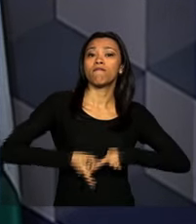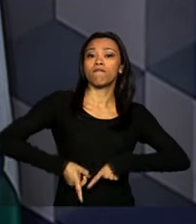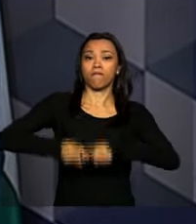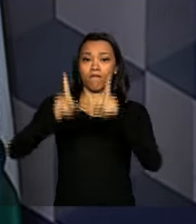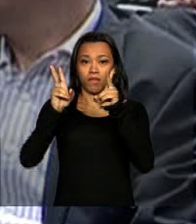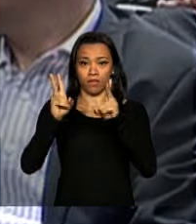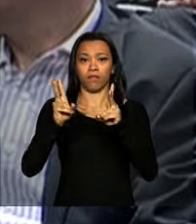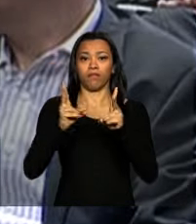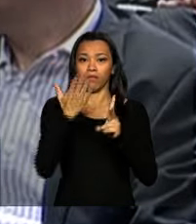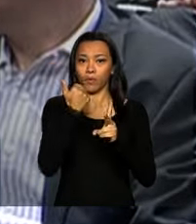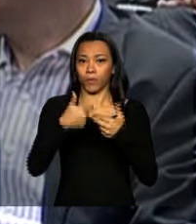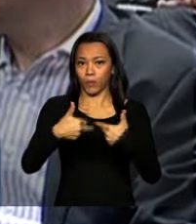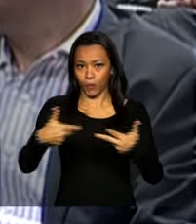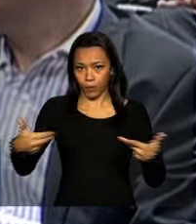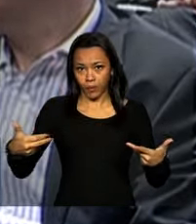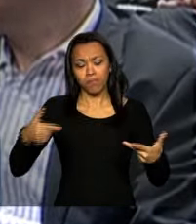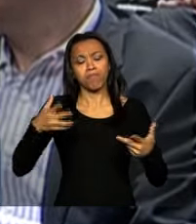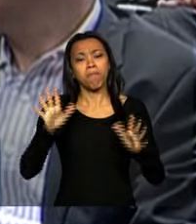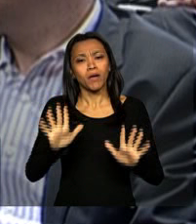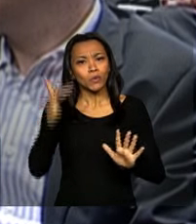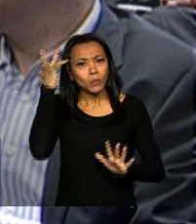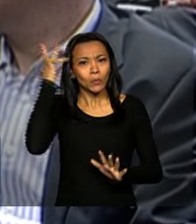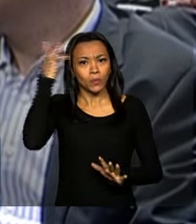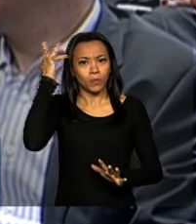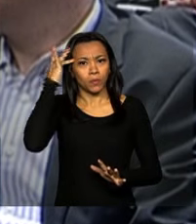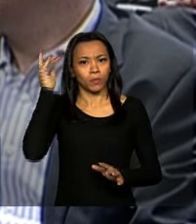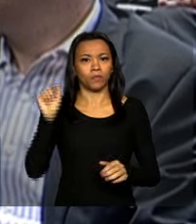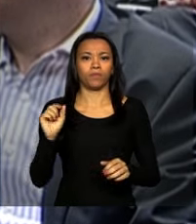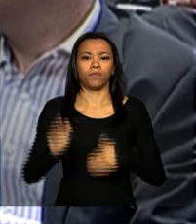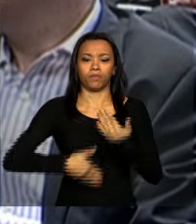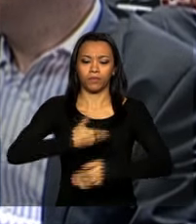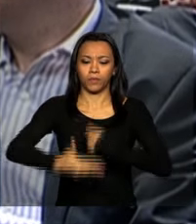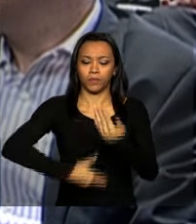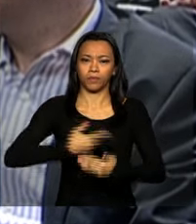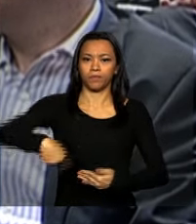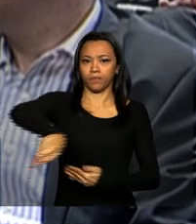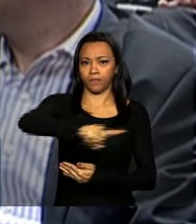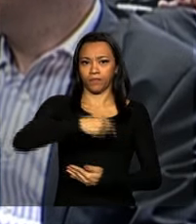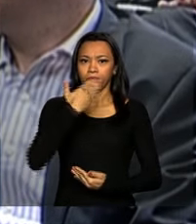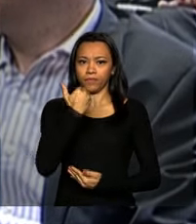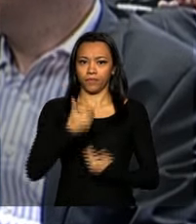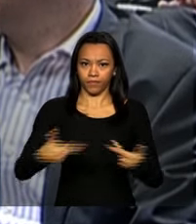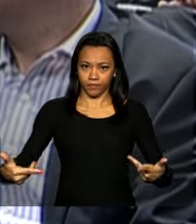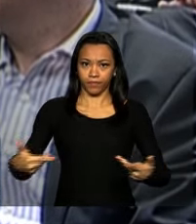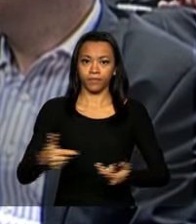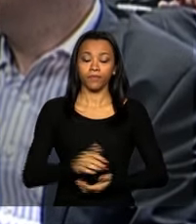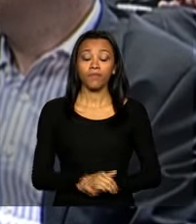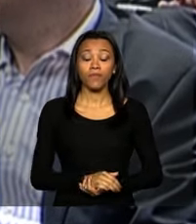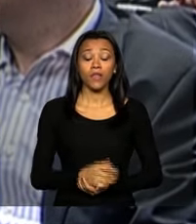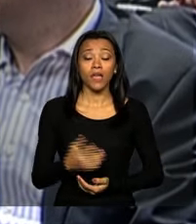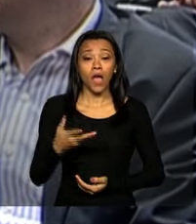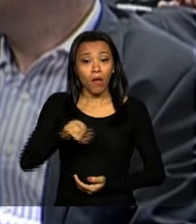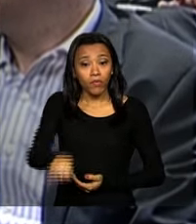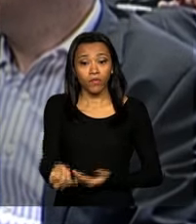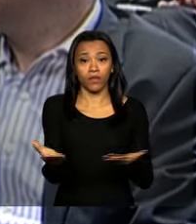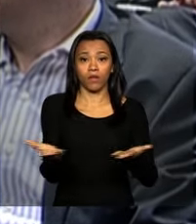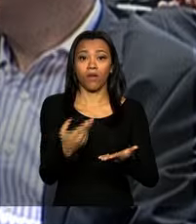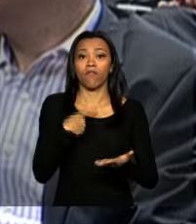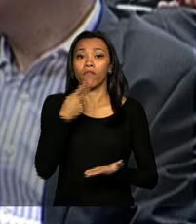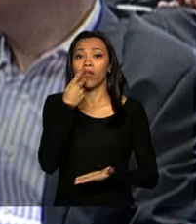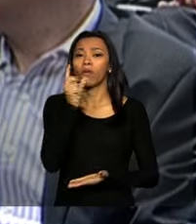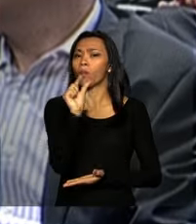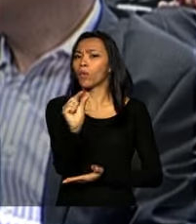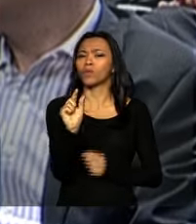sejam produzidos da melhor forma possível. Eu aproveito essa oportunidade para falar um pouco